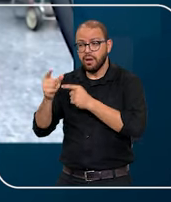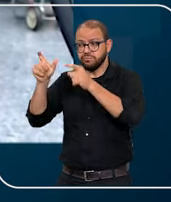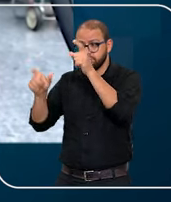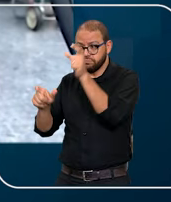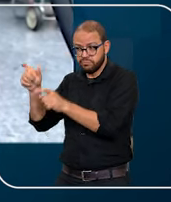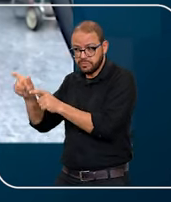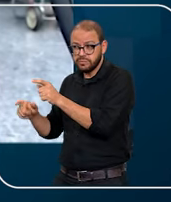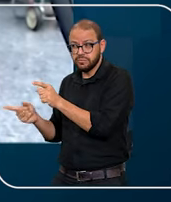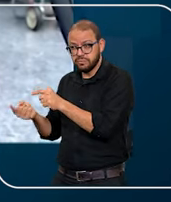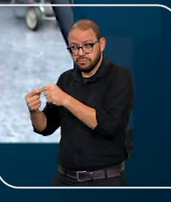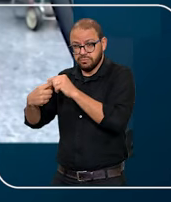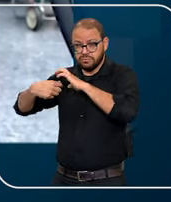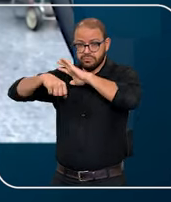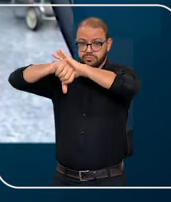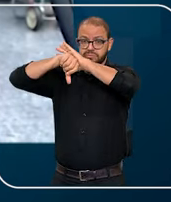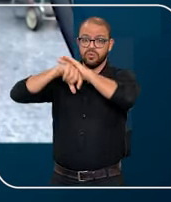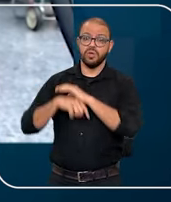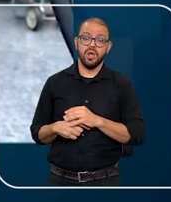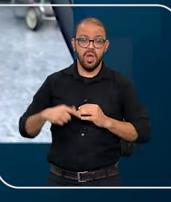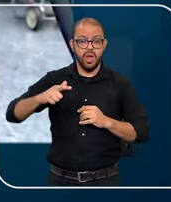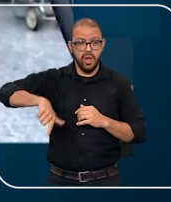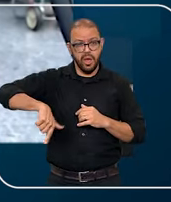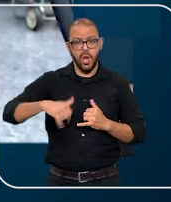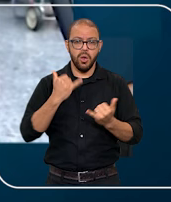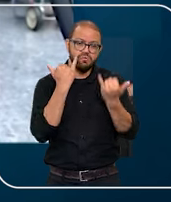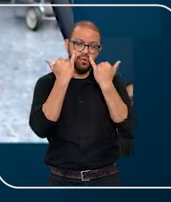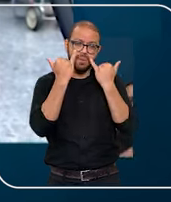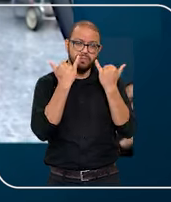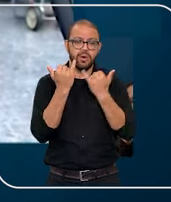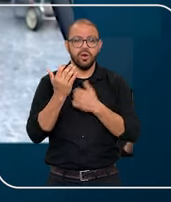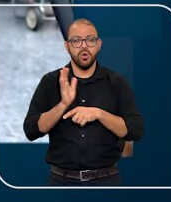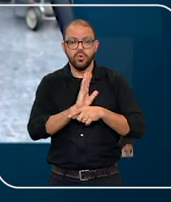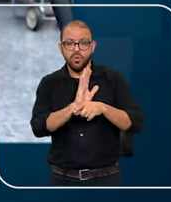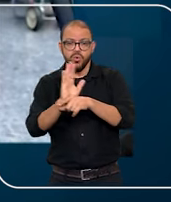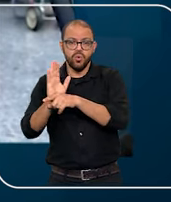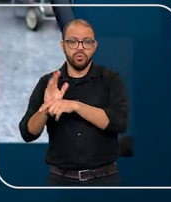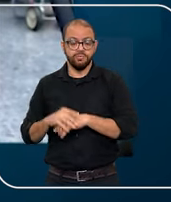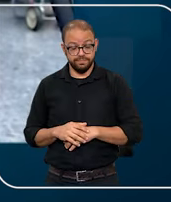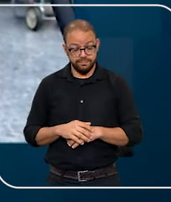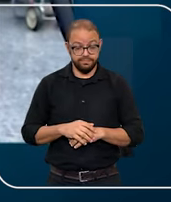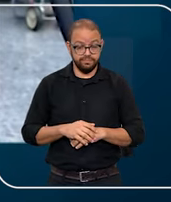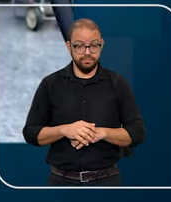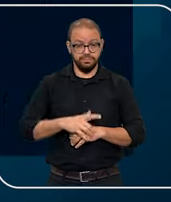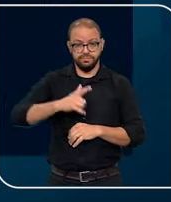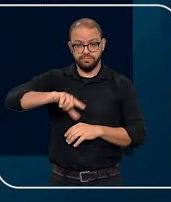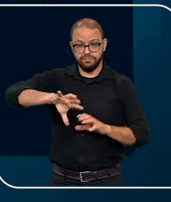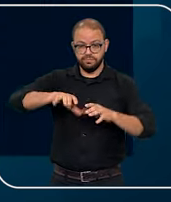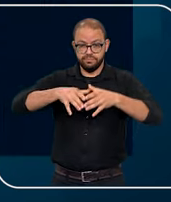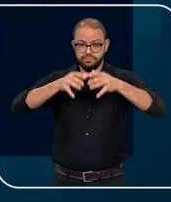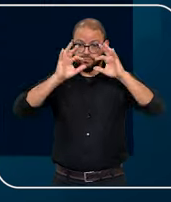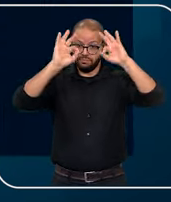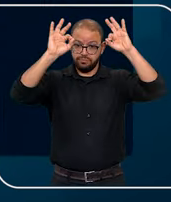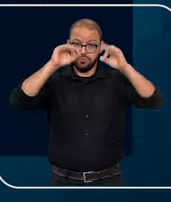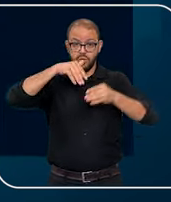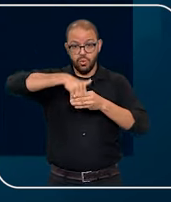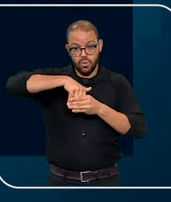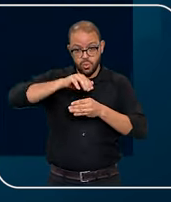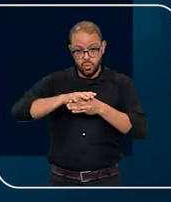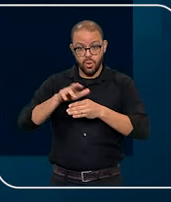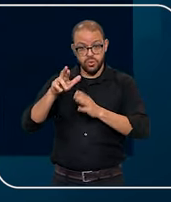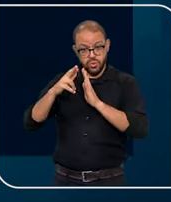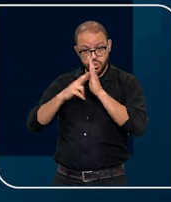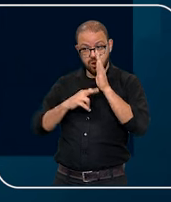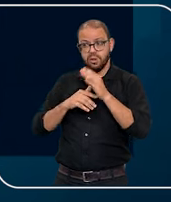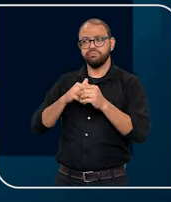dos envolvidos no esquema, além de informações prestadas por meio de colaboração premiada. A Corte Especial seguiu o voto